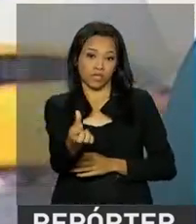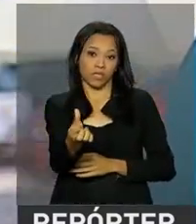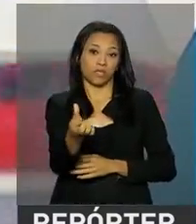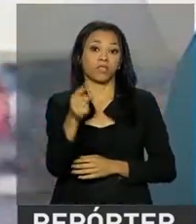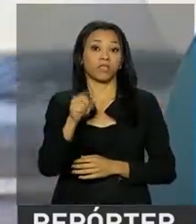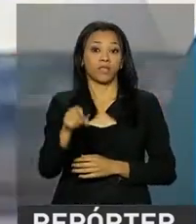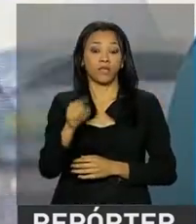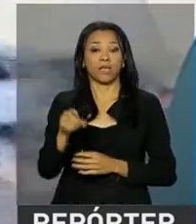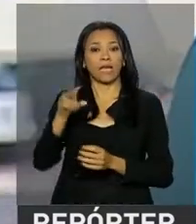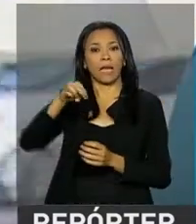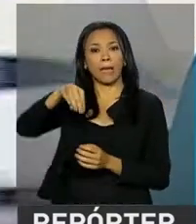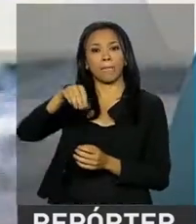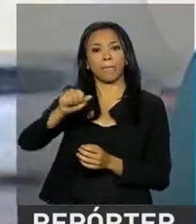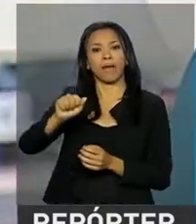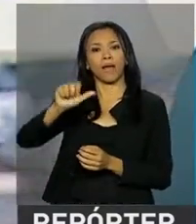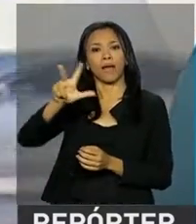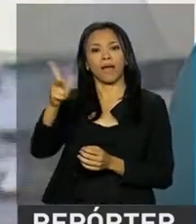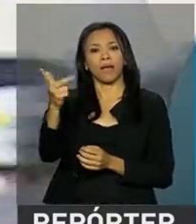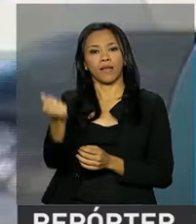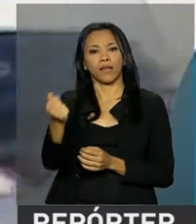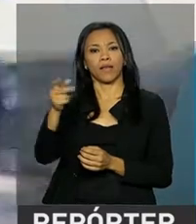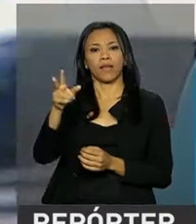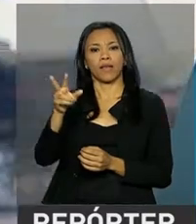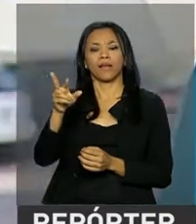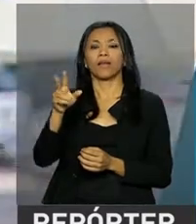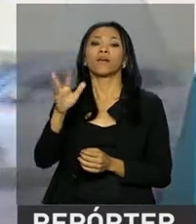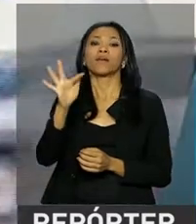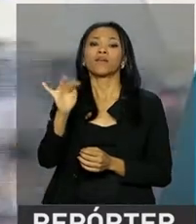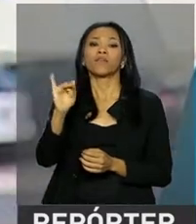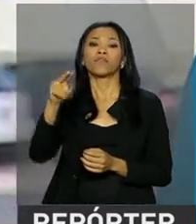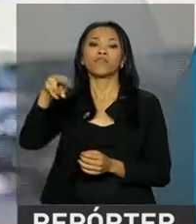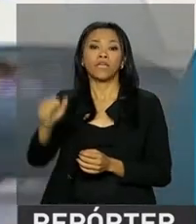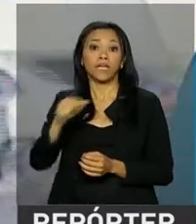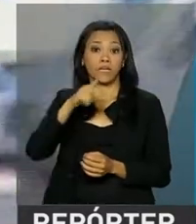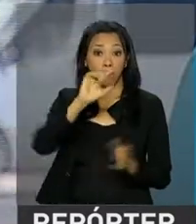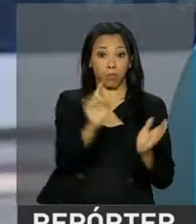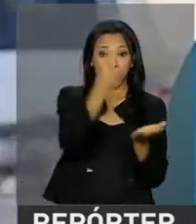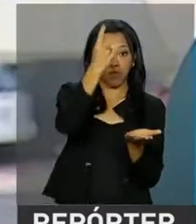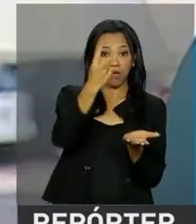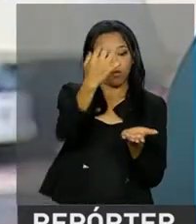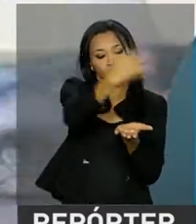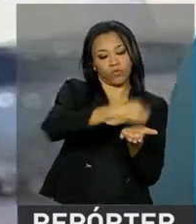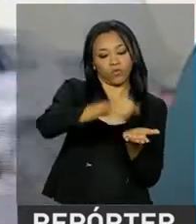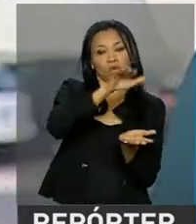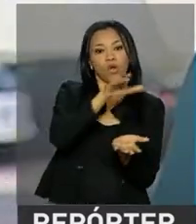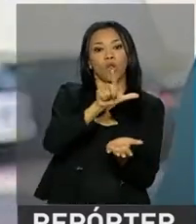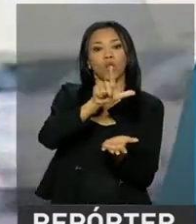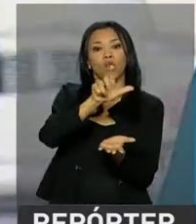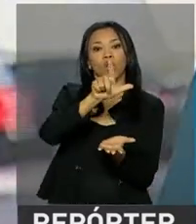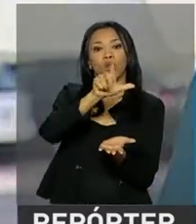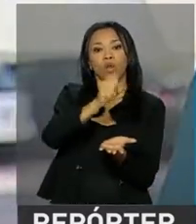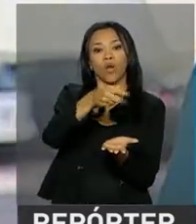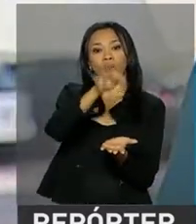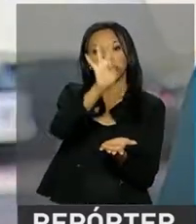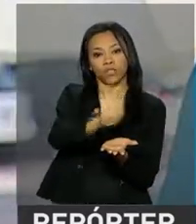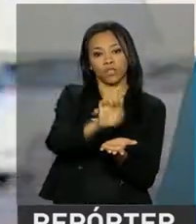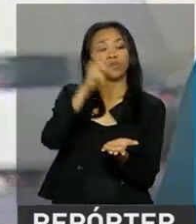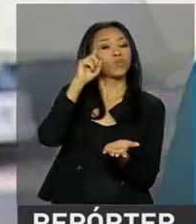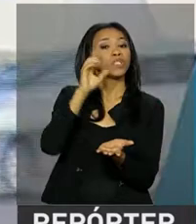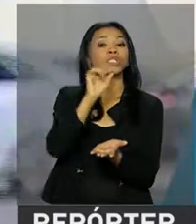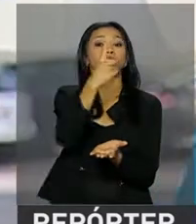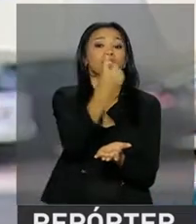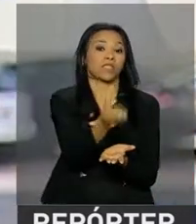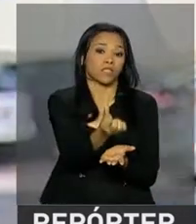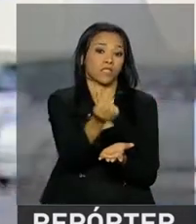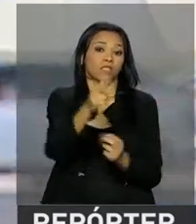malha fina. Quem estiver no primeiro lote recebe a restituição do imposto de renda no dia 16 de